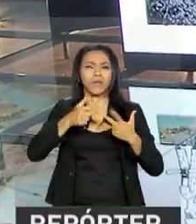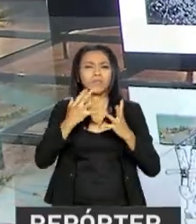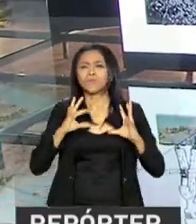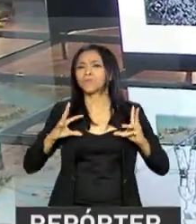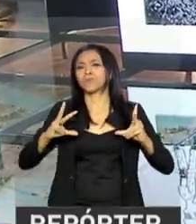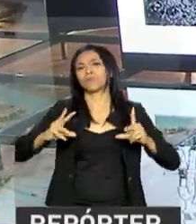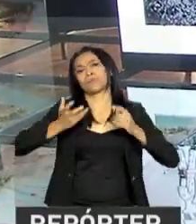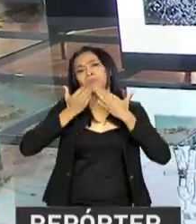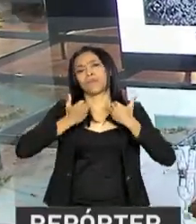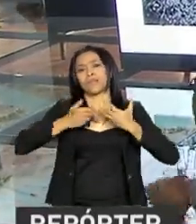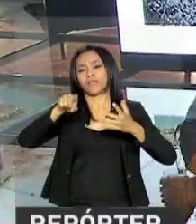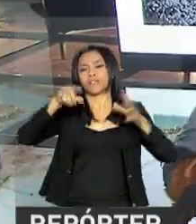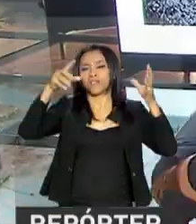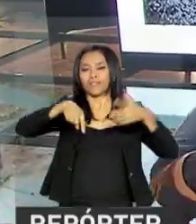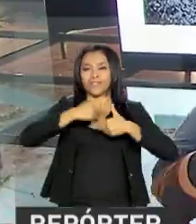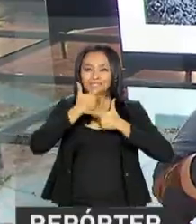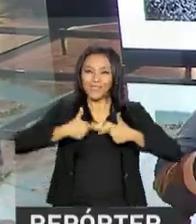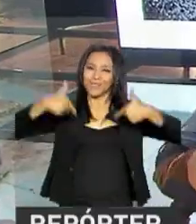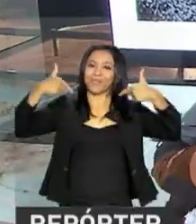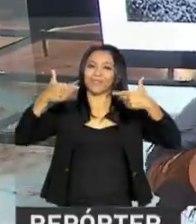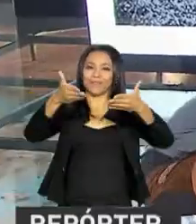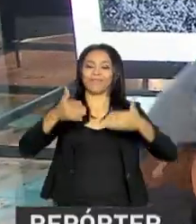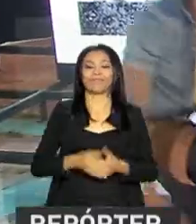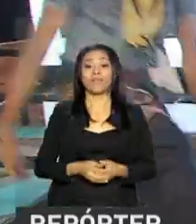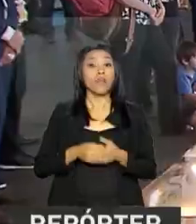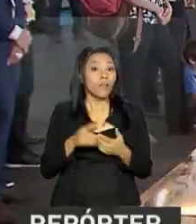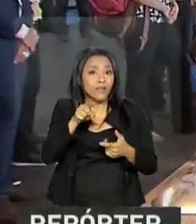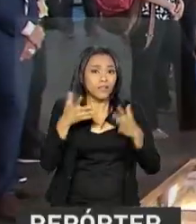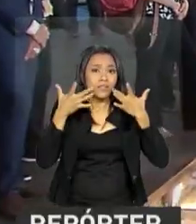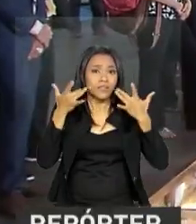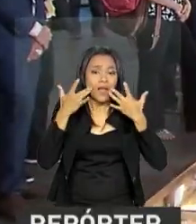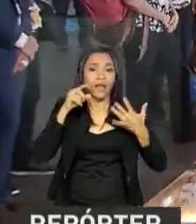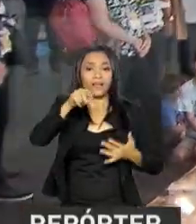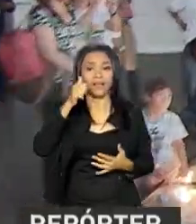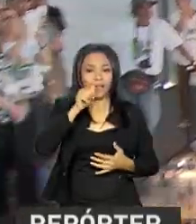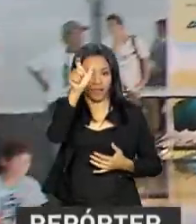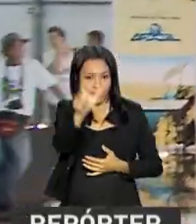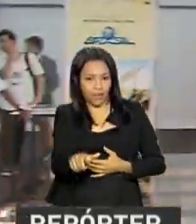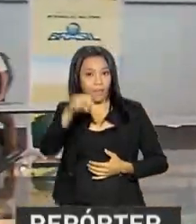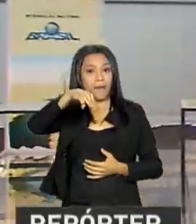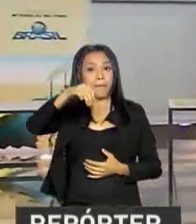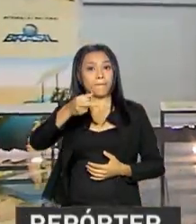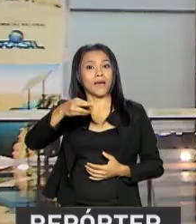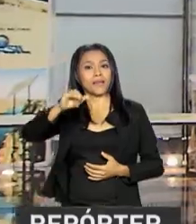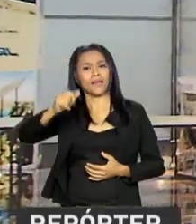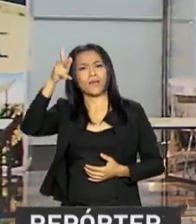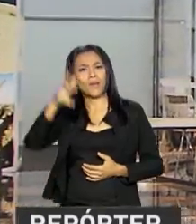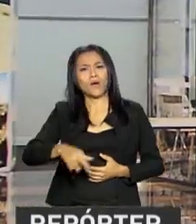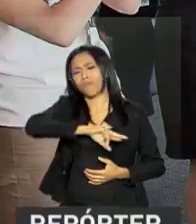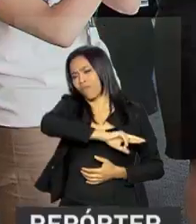Refrescando o nosso agreste, trazendo sorriso a Maria. Nesta peça de teatro, Maria Laurinetti é uma das muitas